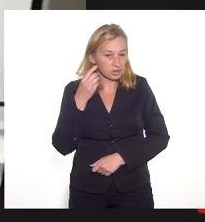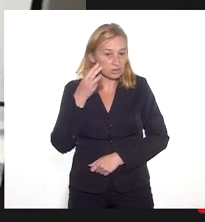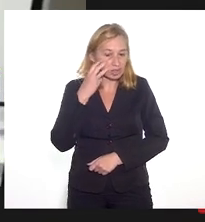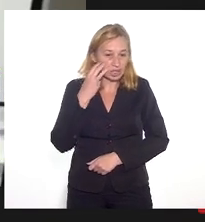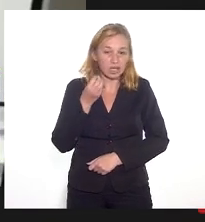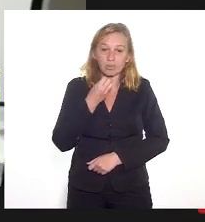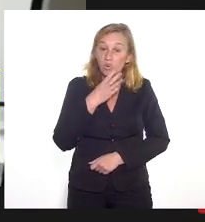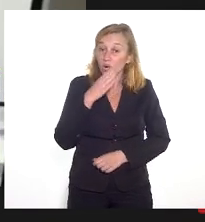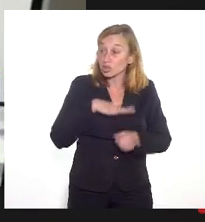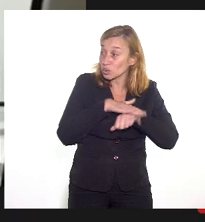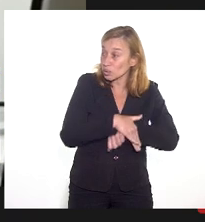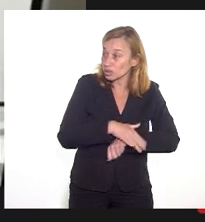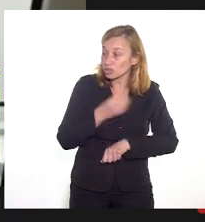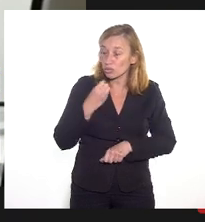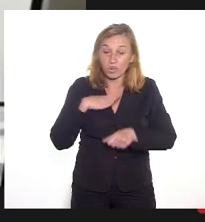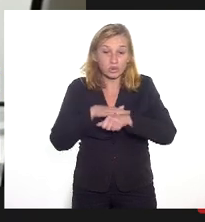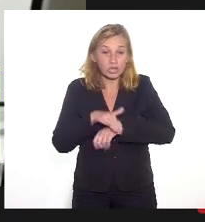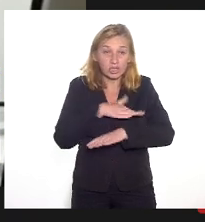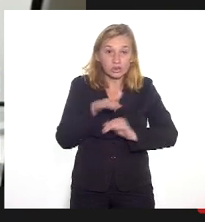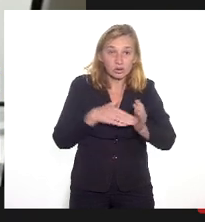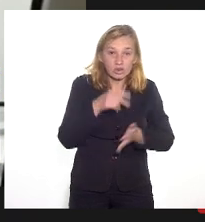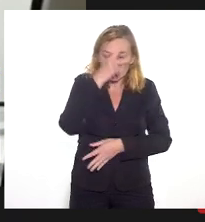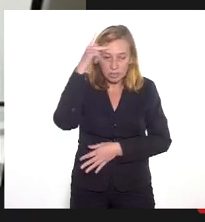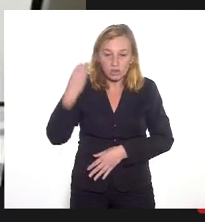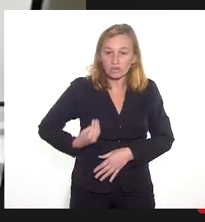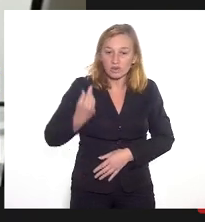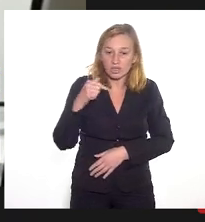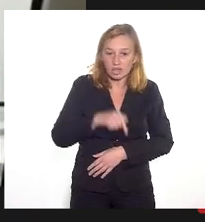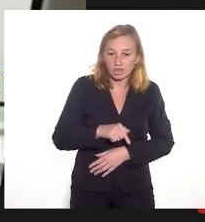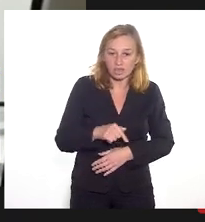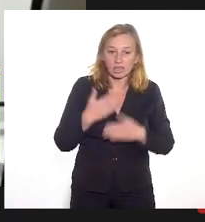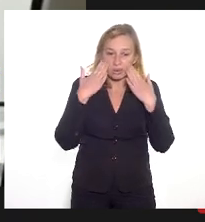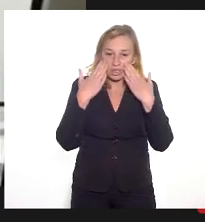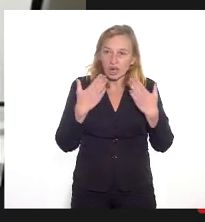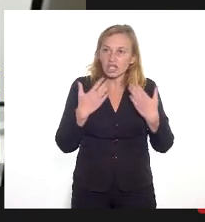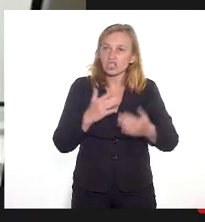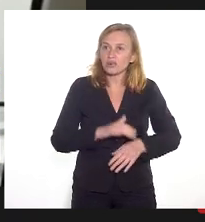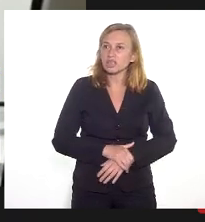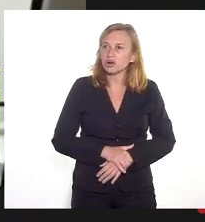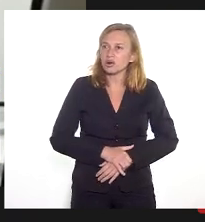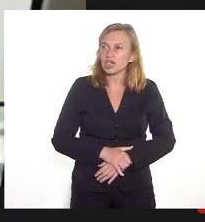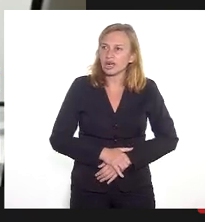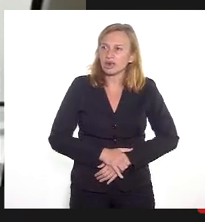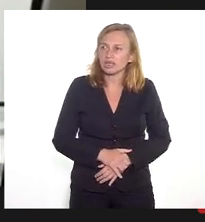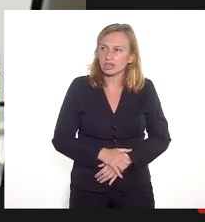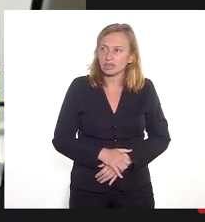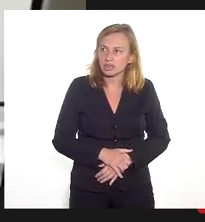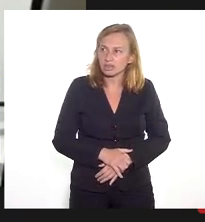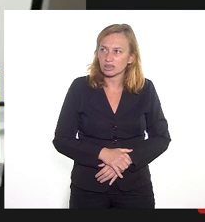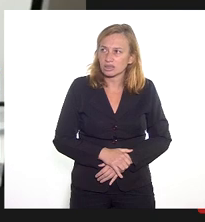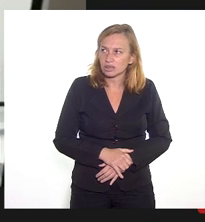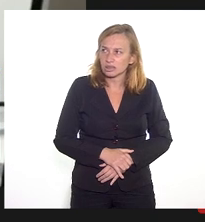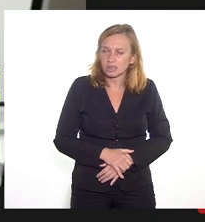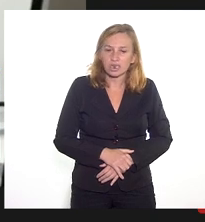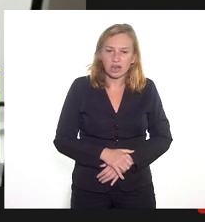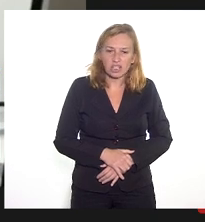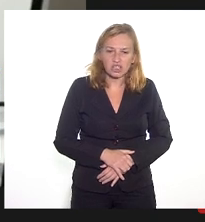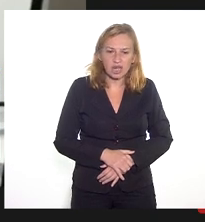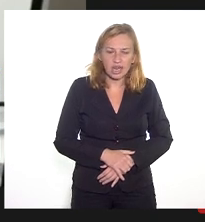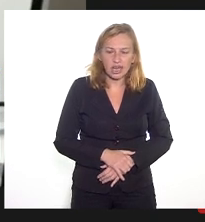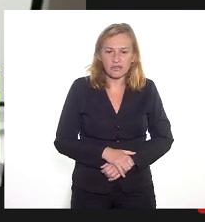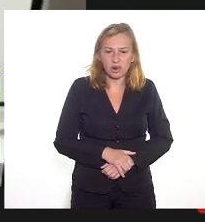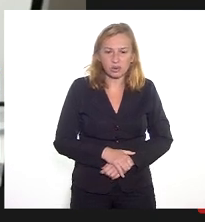noite. Boa noite a todas as pessoas que estão participando, representações parlamentares, representações de movimentos sociais.